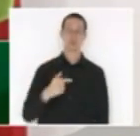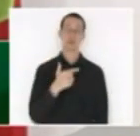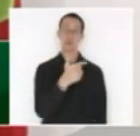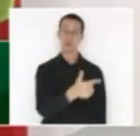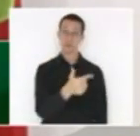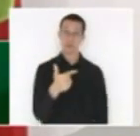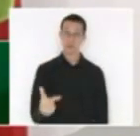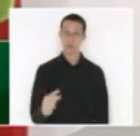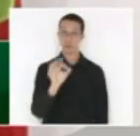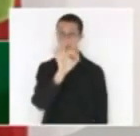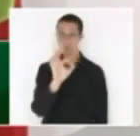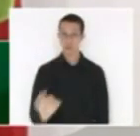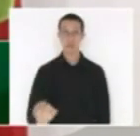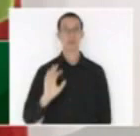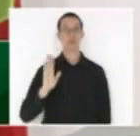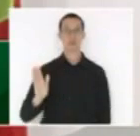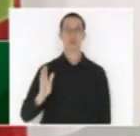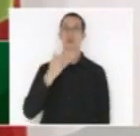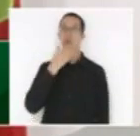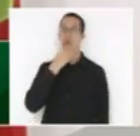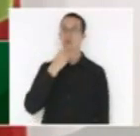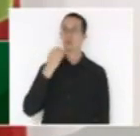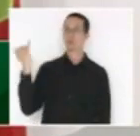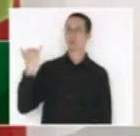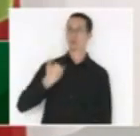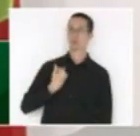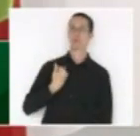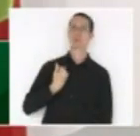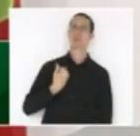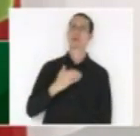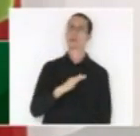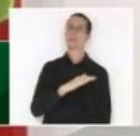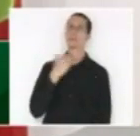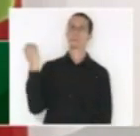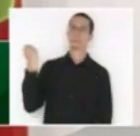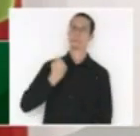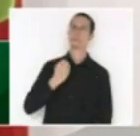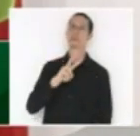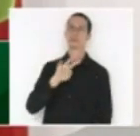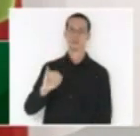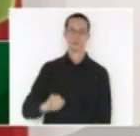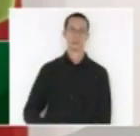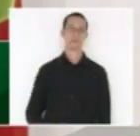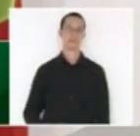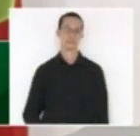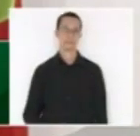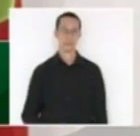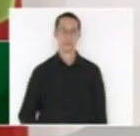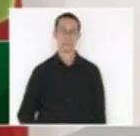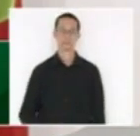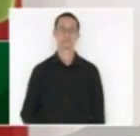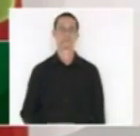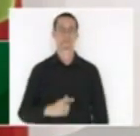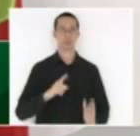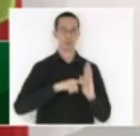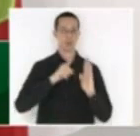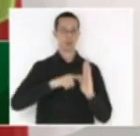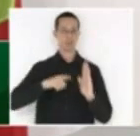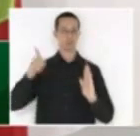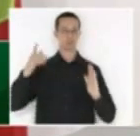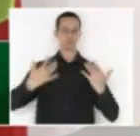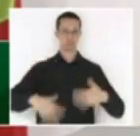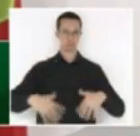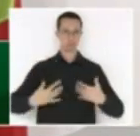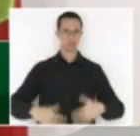pelo companheiro. Então vejo que assim, índices elevados para os dias de